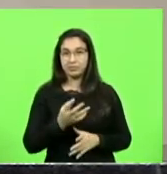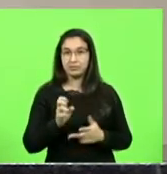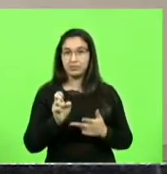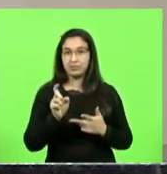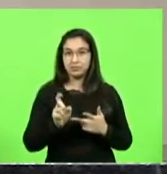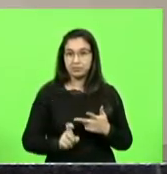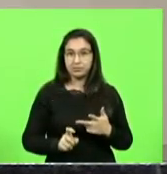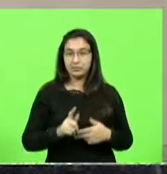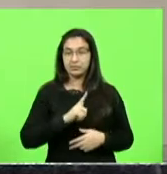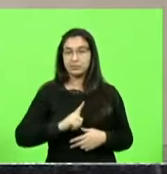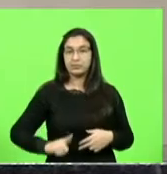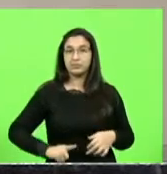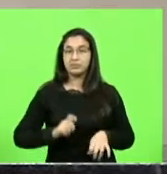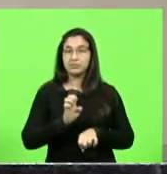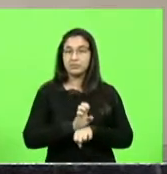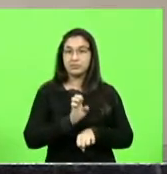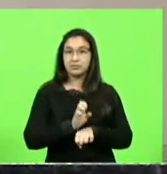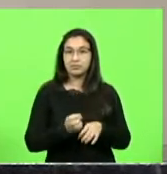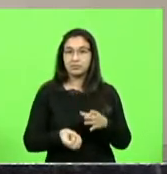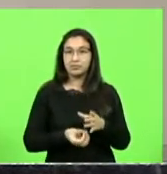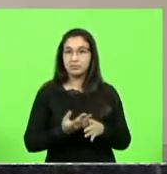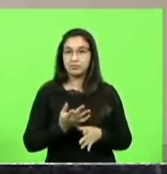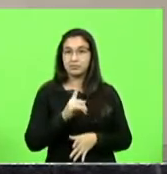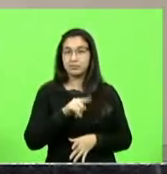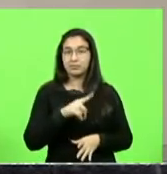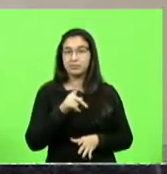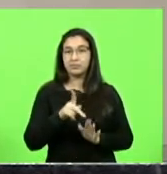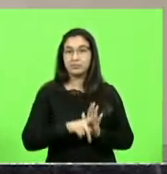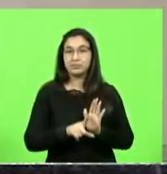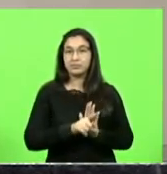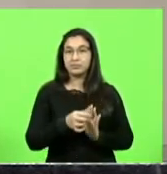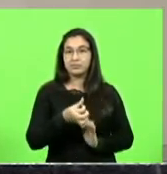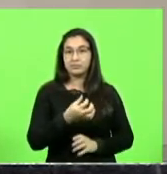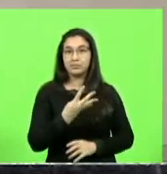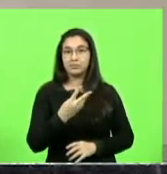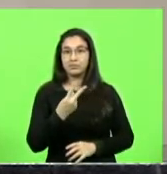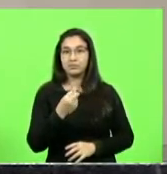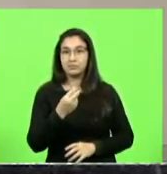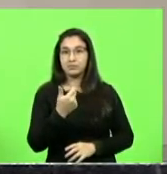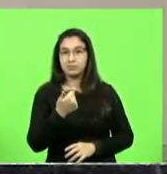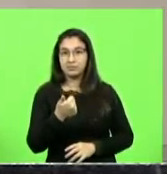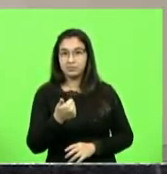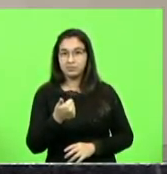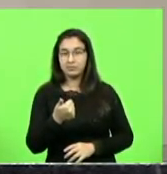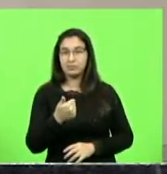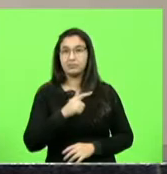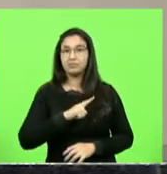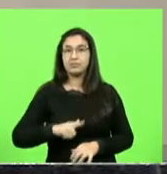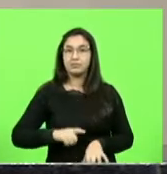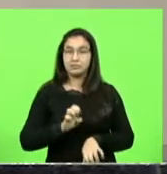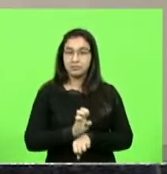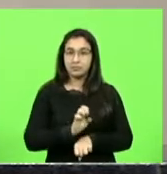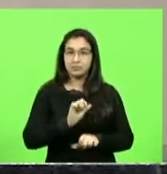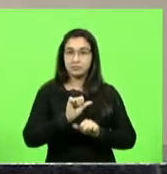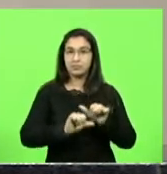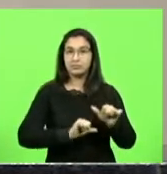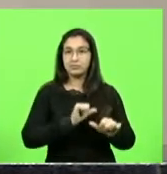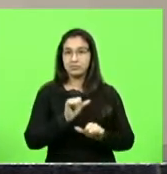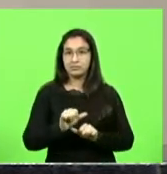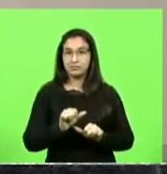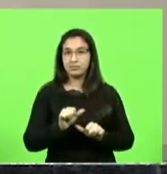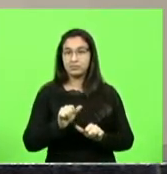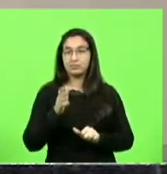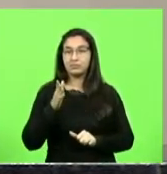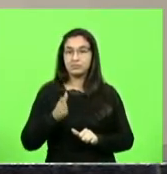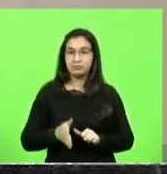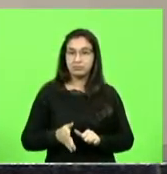autor, governo do Estado. Veto total ao PL 64 de 2021, de autoria do governador do Estado, que altera a programação físico-financeira do